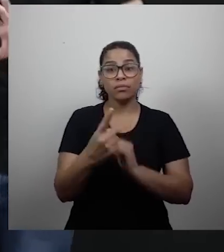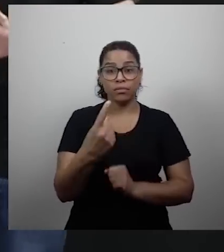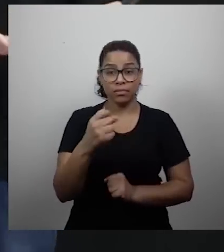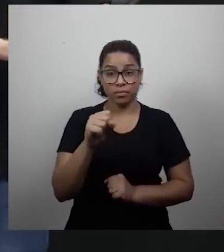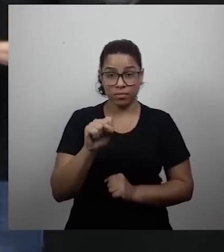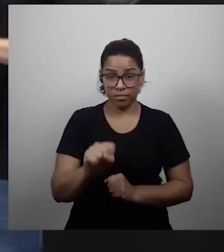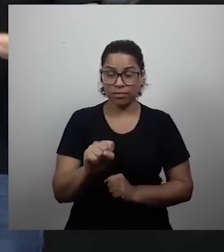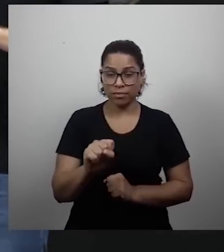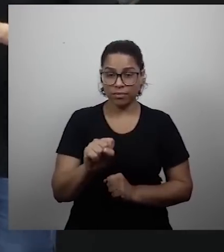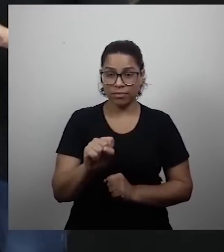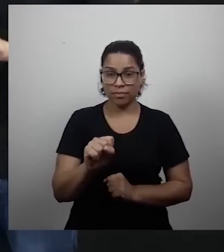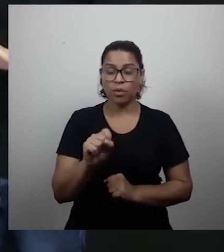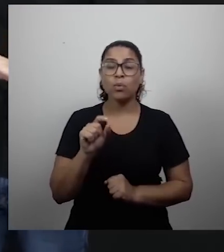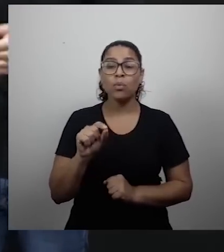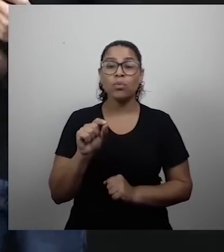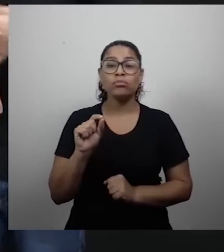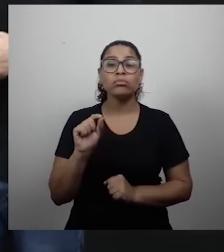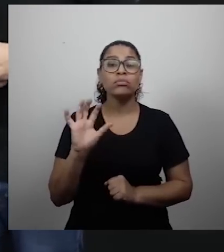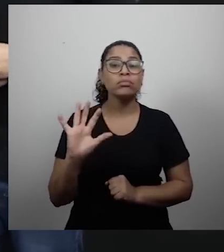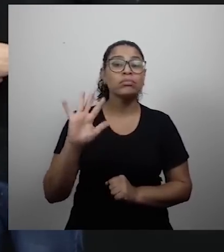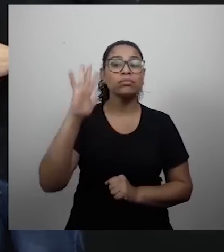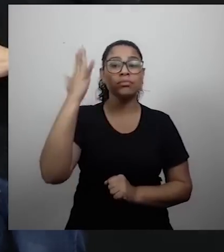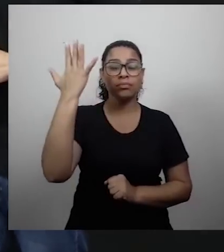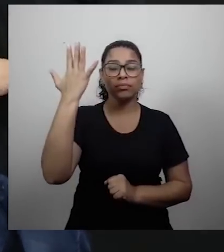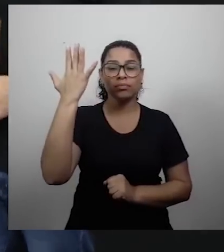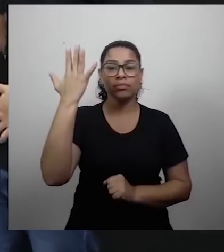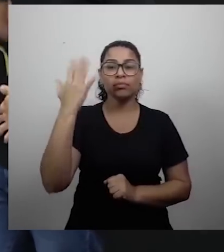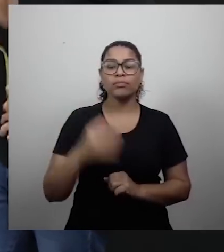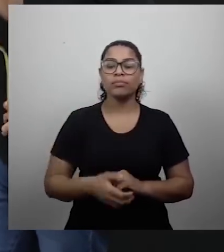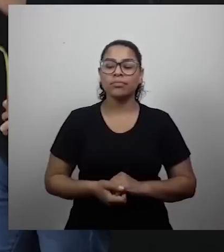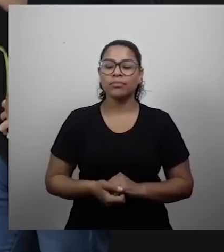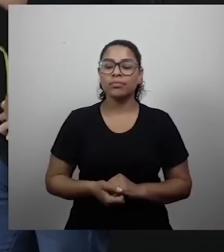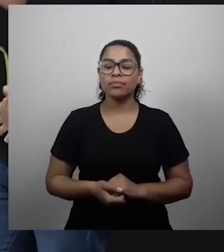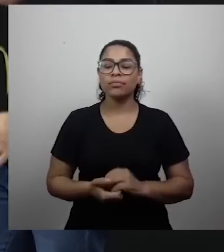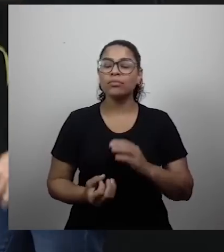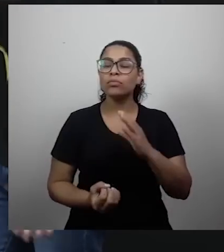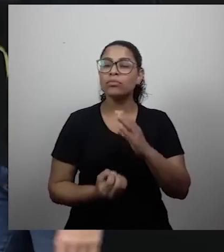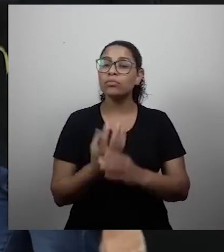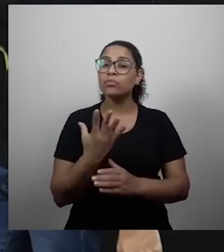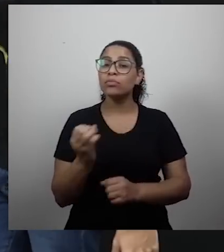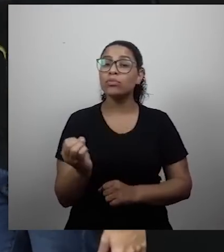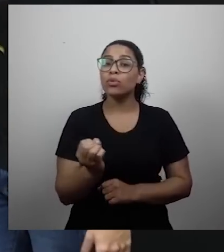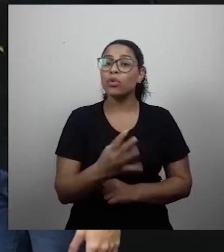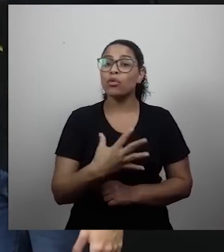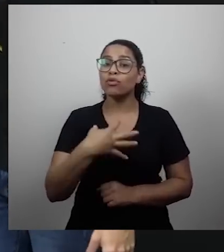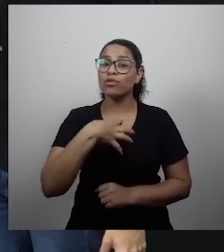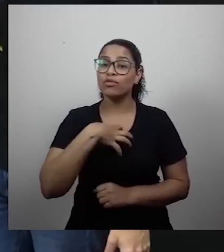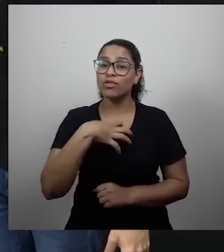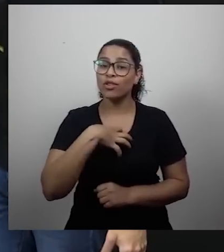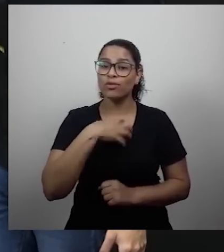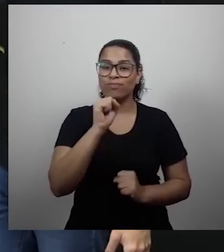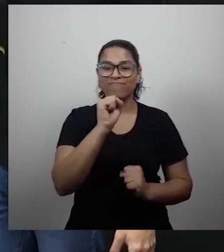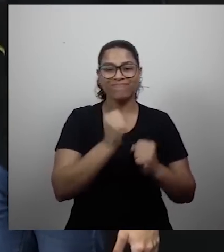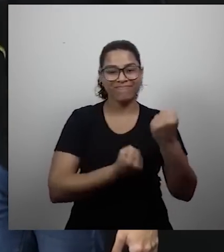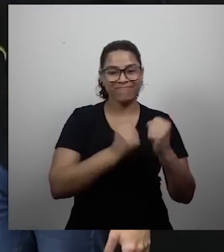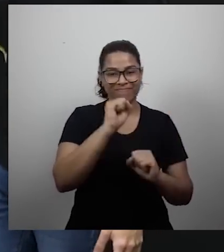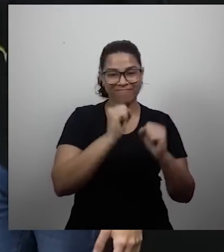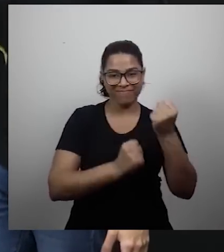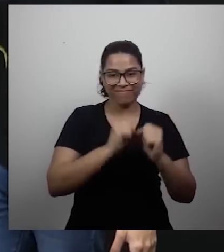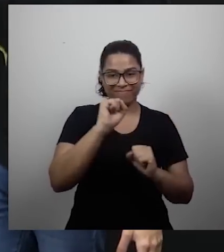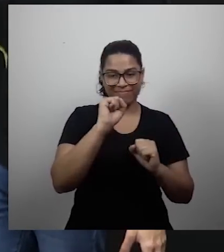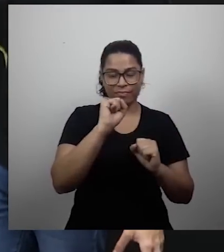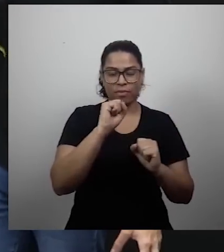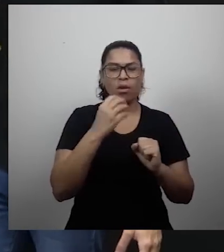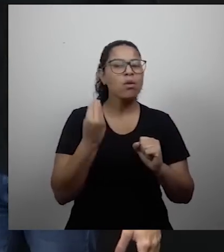por conta de algumas transformações e invenções que a gente vai falar aqui, surge um novo modelo industrial.